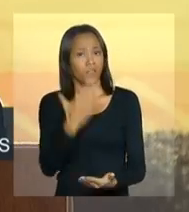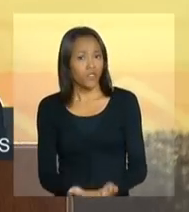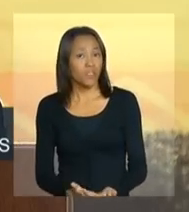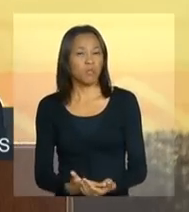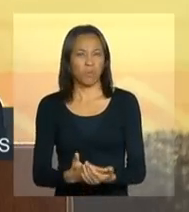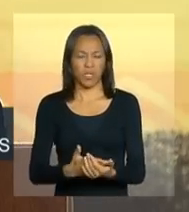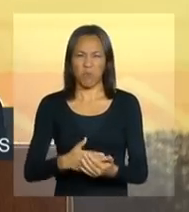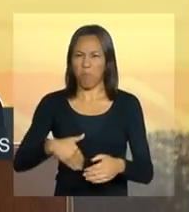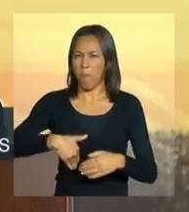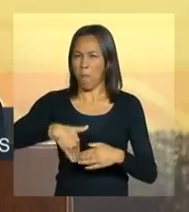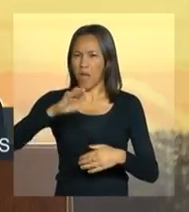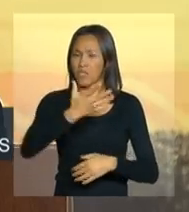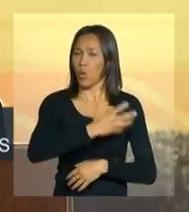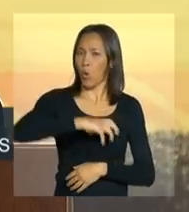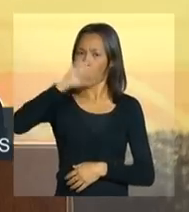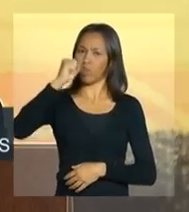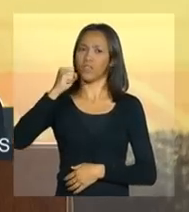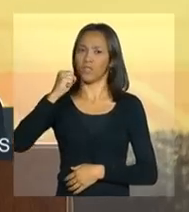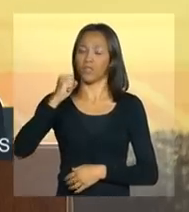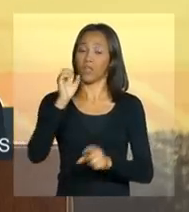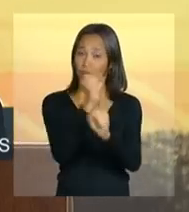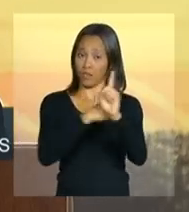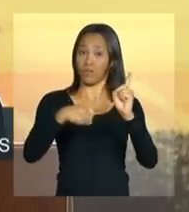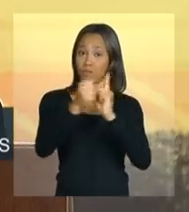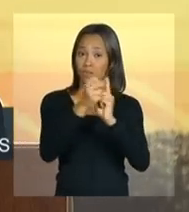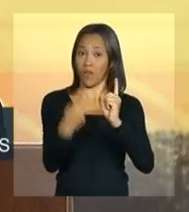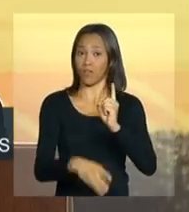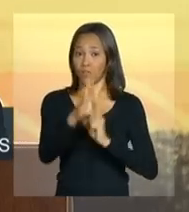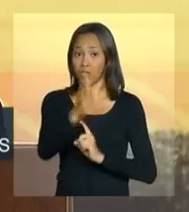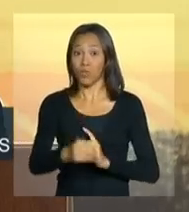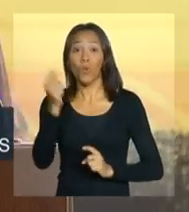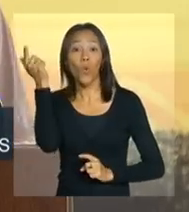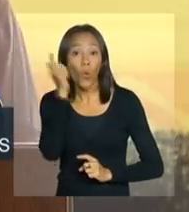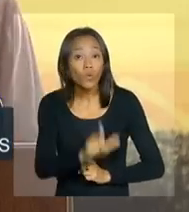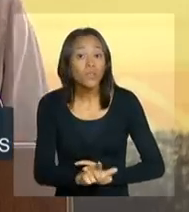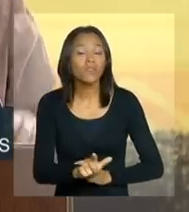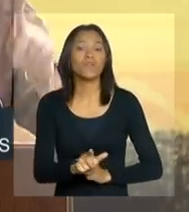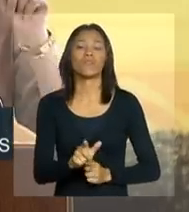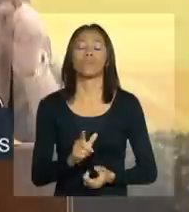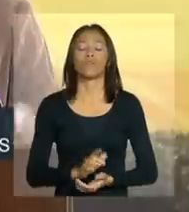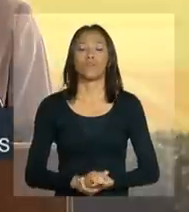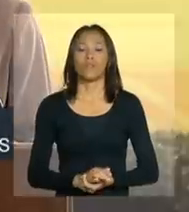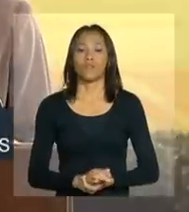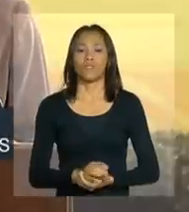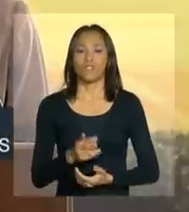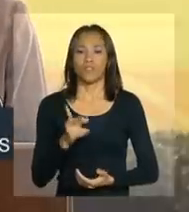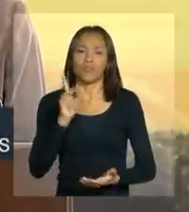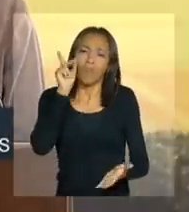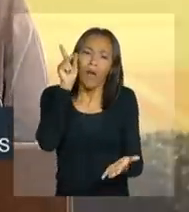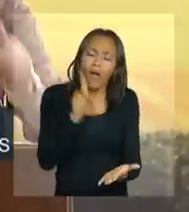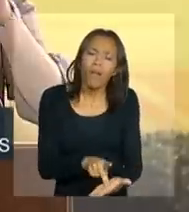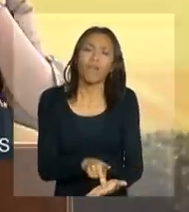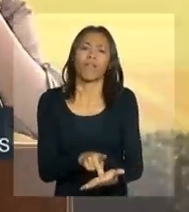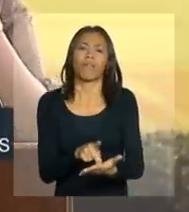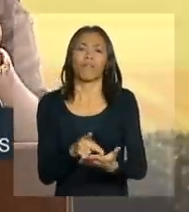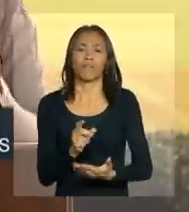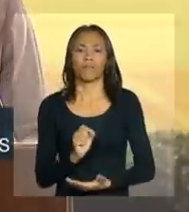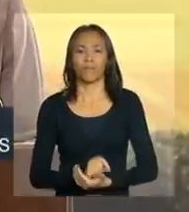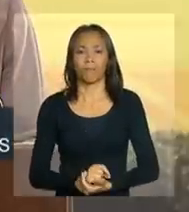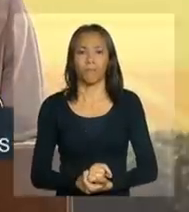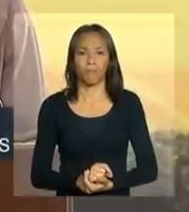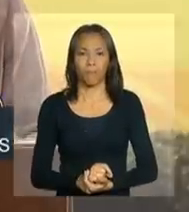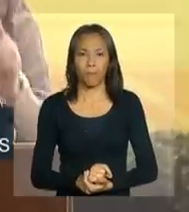conquistas feitas pela sociedade brasileira em termos de uma real